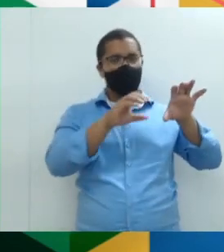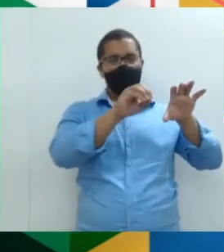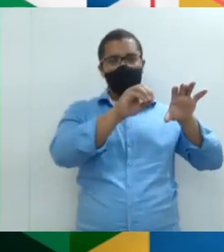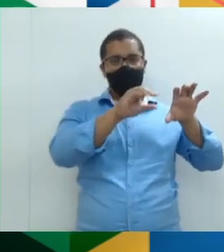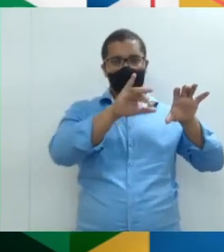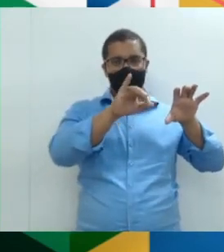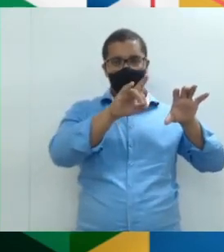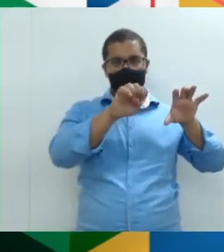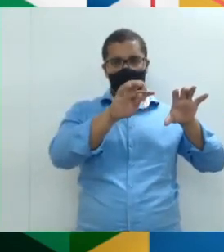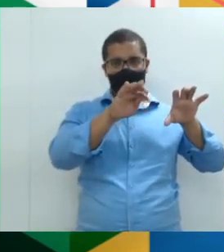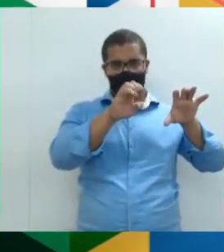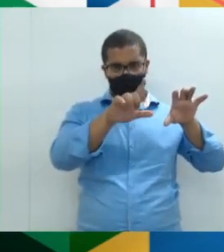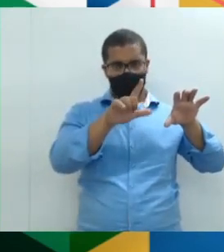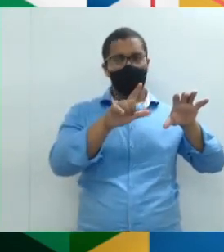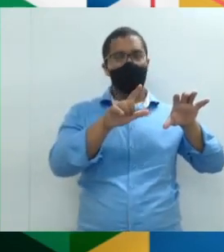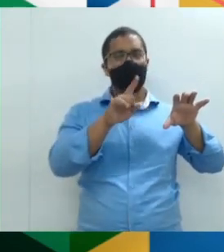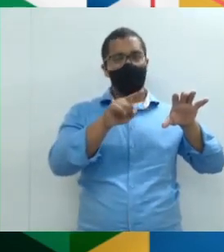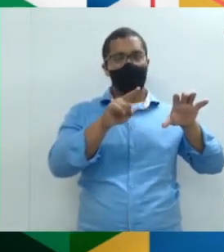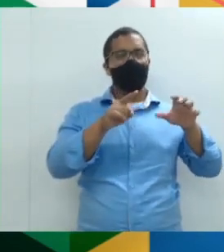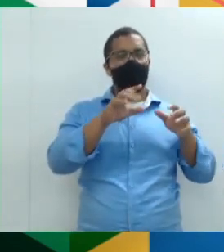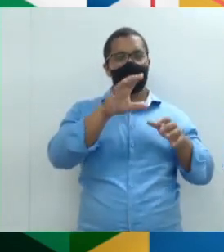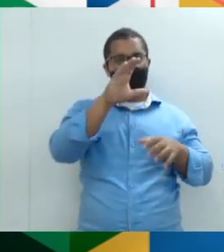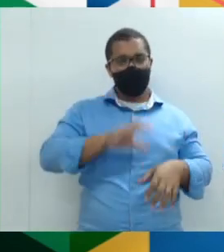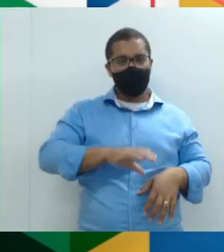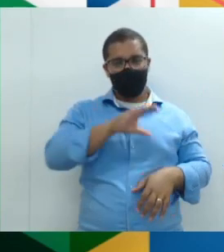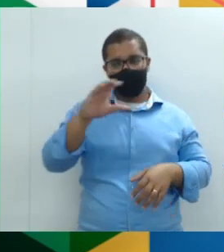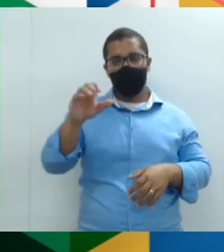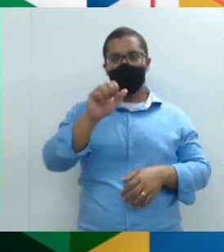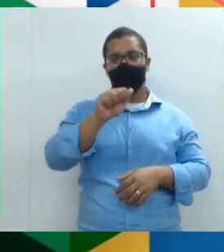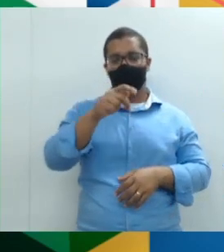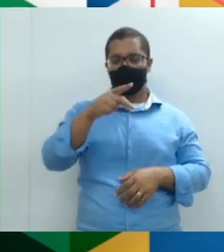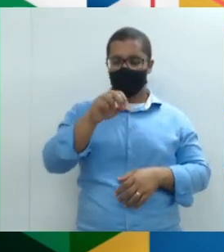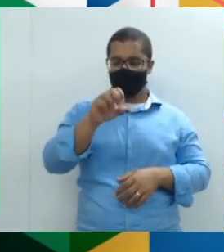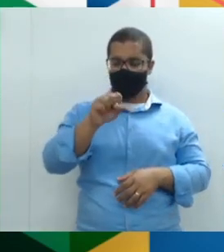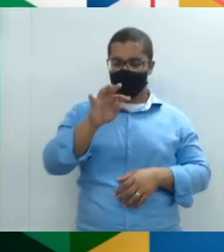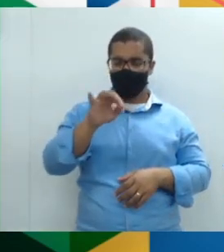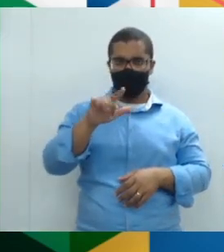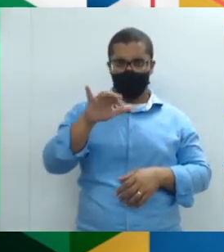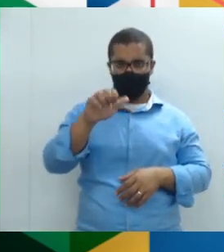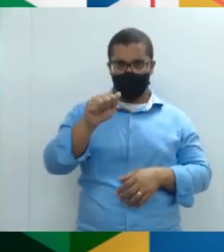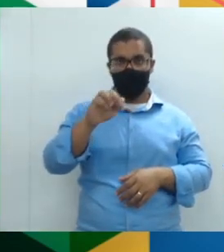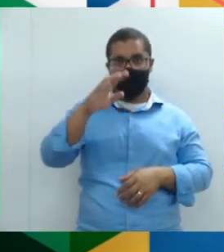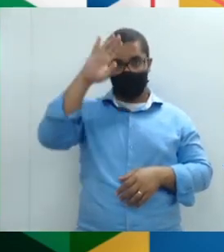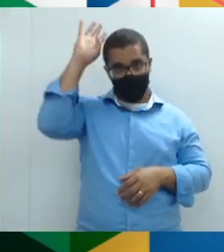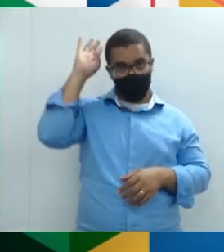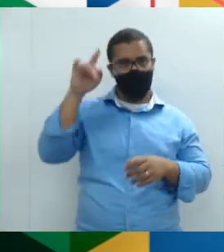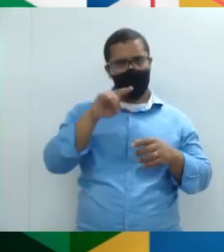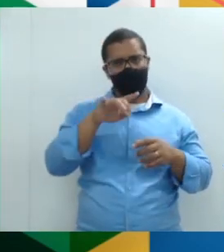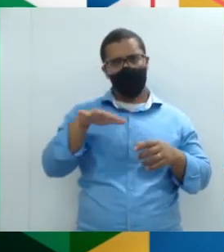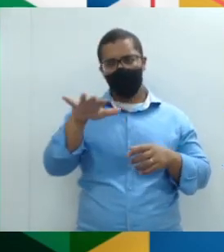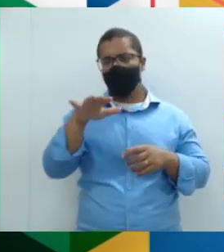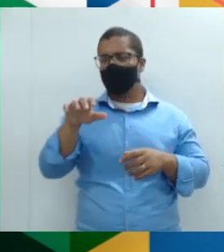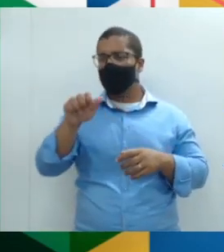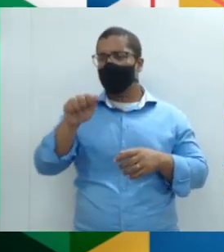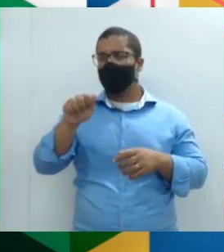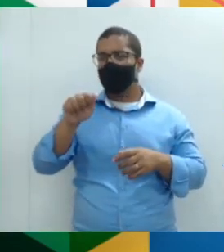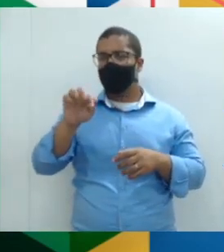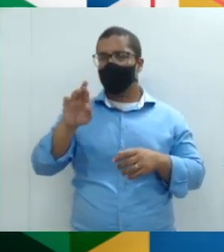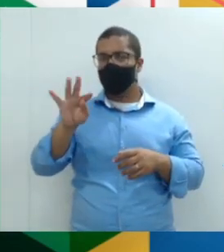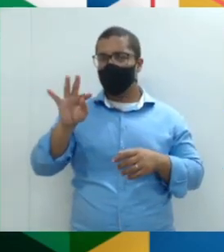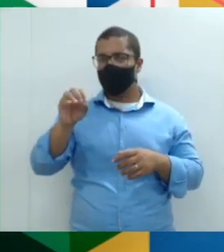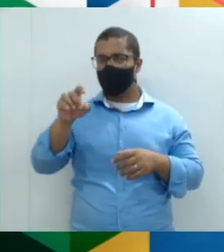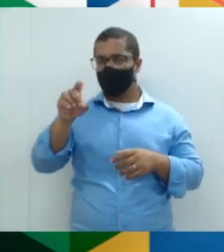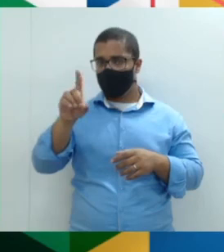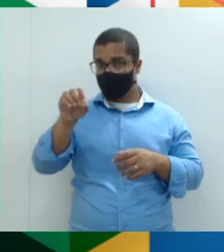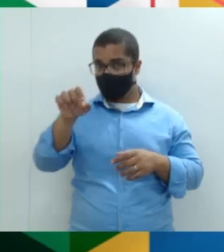Igreja Católica Apostólica Romana, e a Igreja Ortodoxa. Pode-se dizer até que é aquela igreja que concorda e a que não concorda com essa